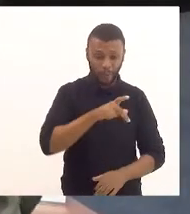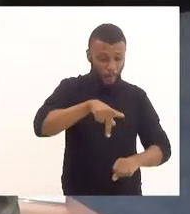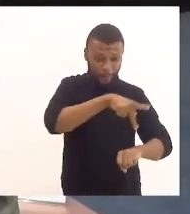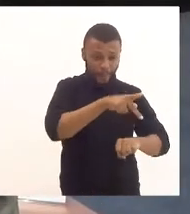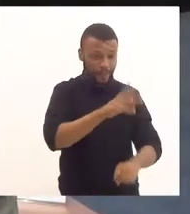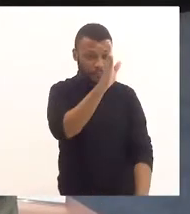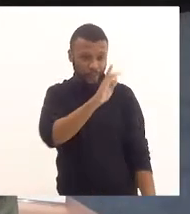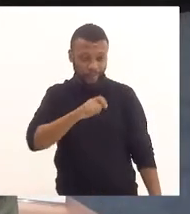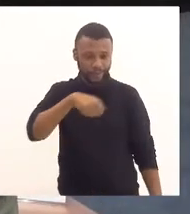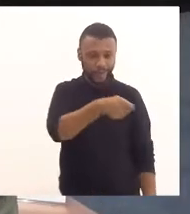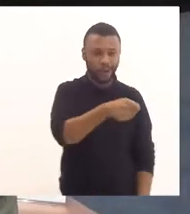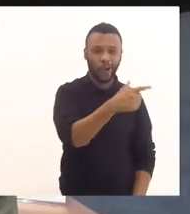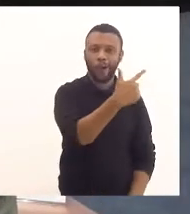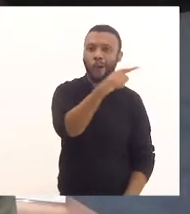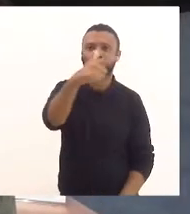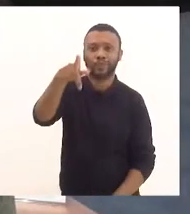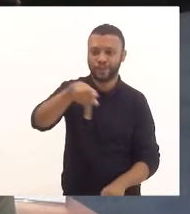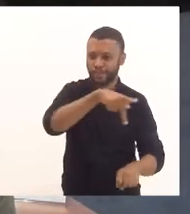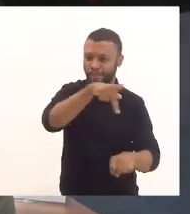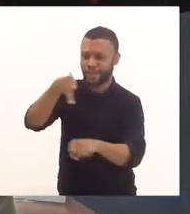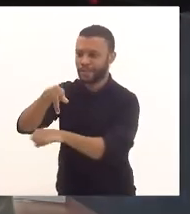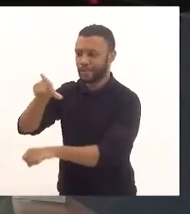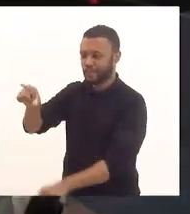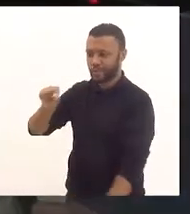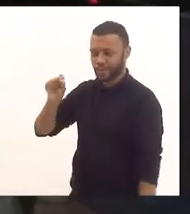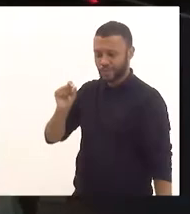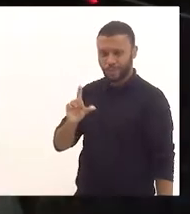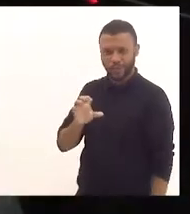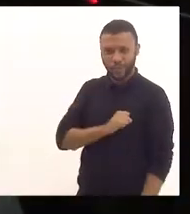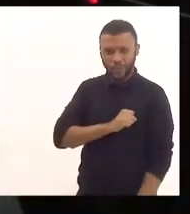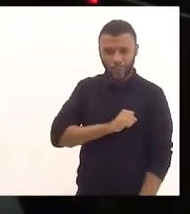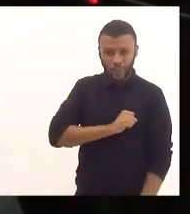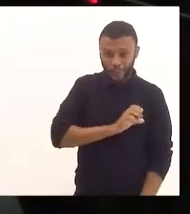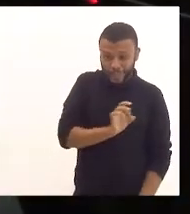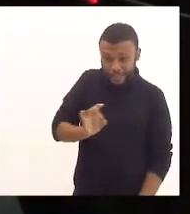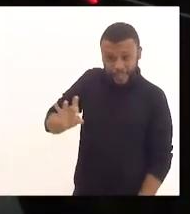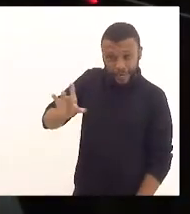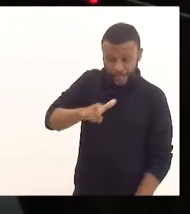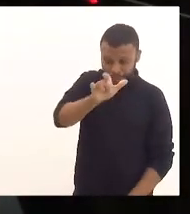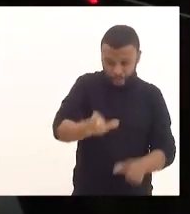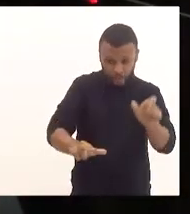você você você você é